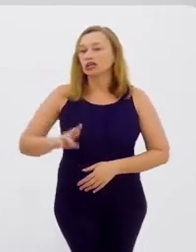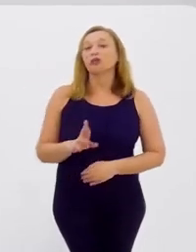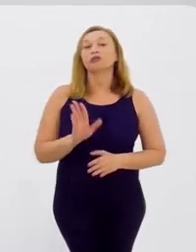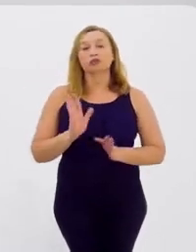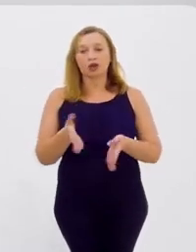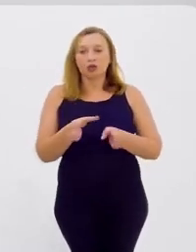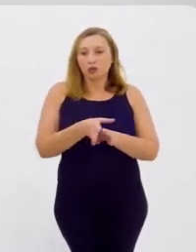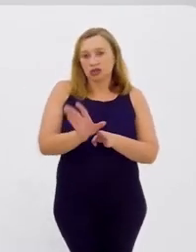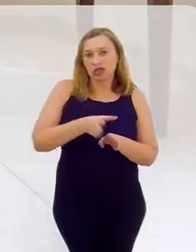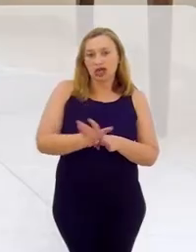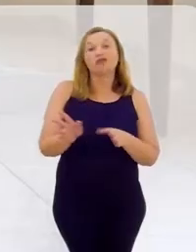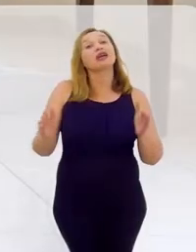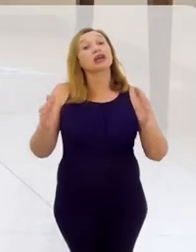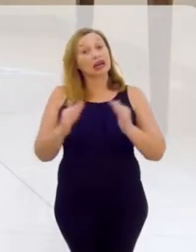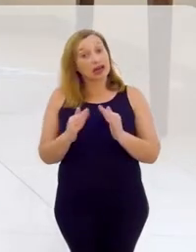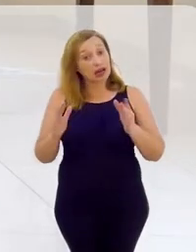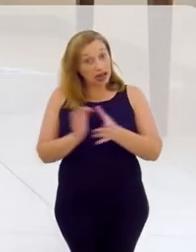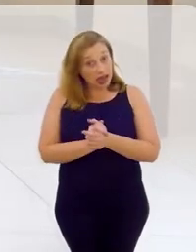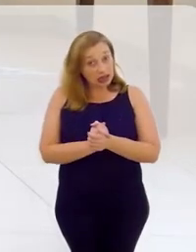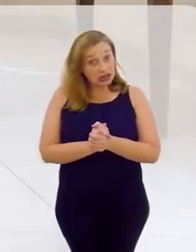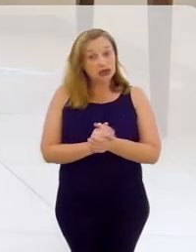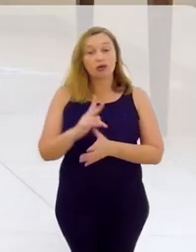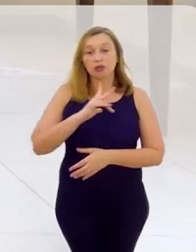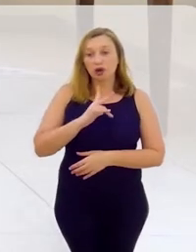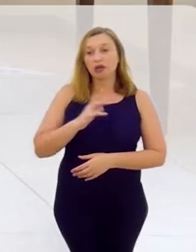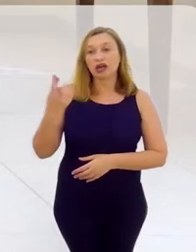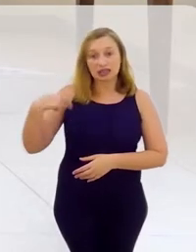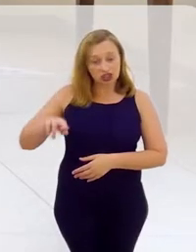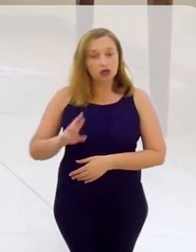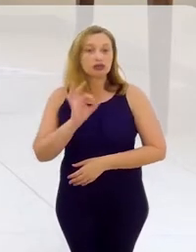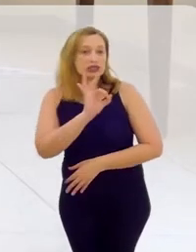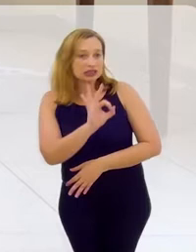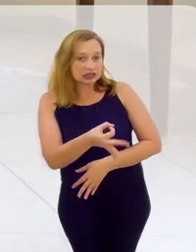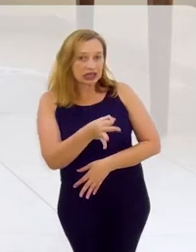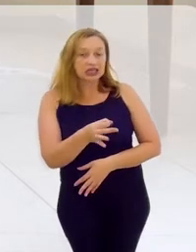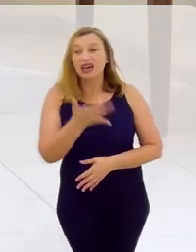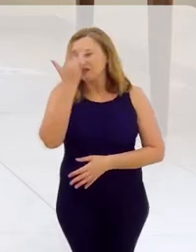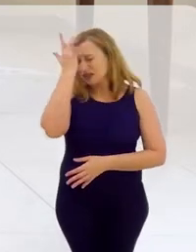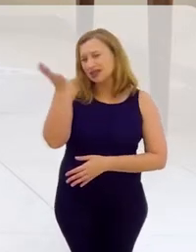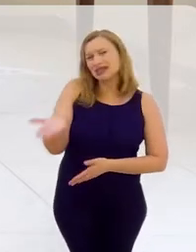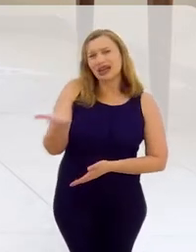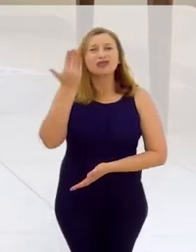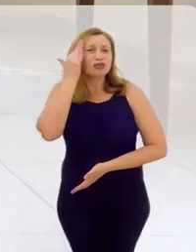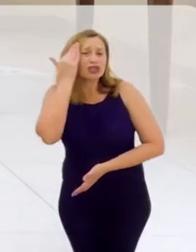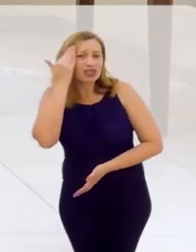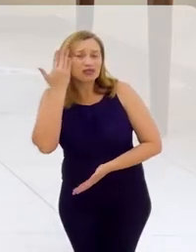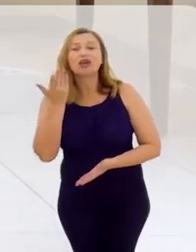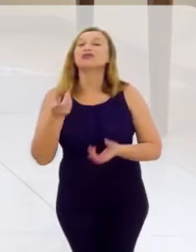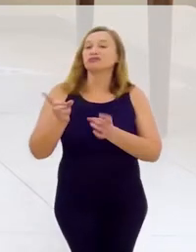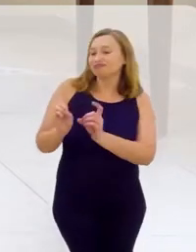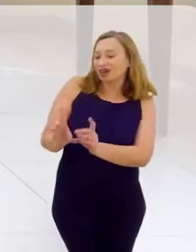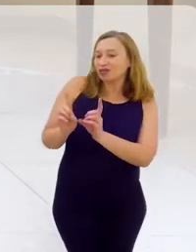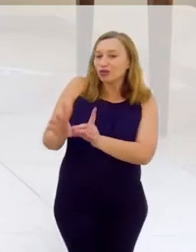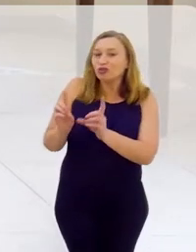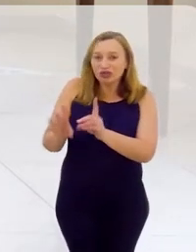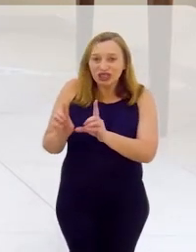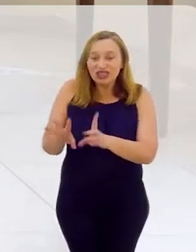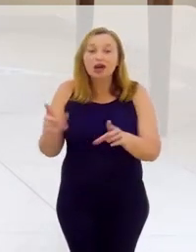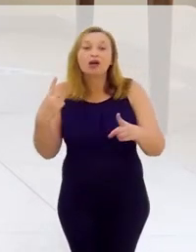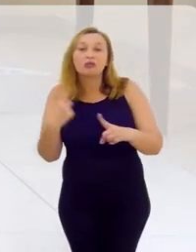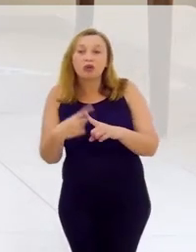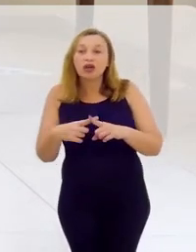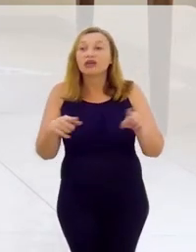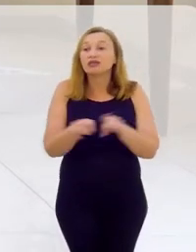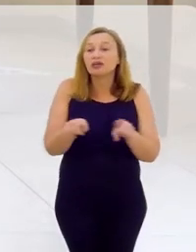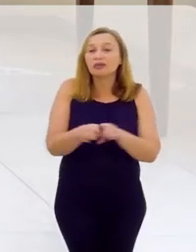religião. É recomendado que se casem na própria religião, Certo. né, pela facilidade da compreensão da